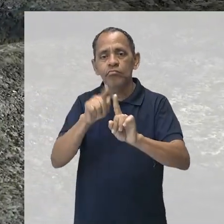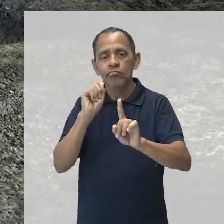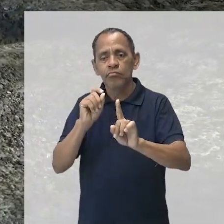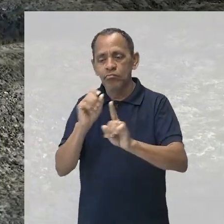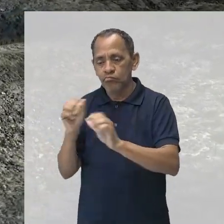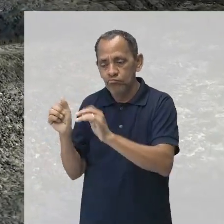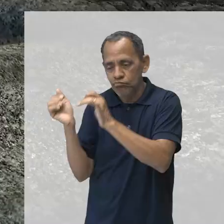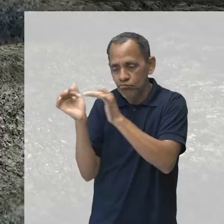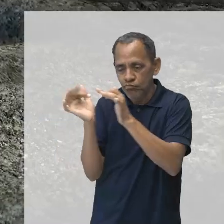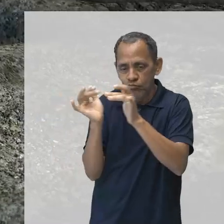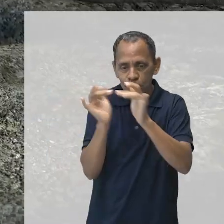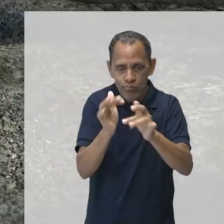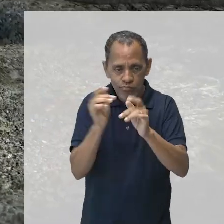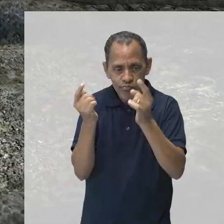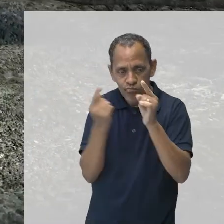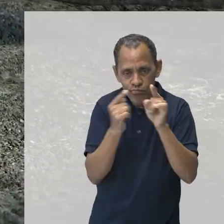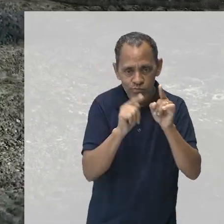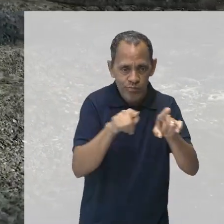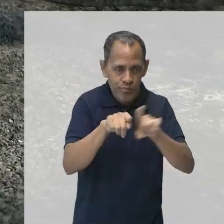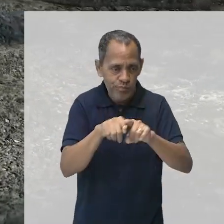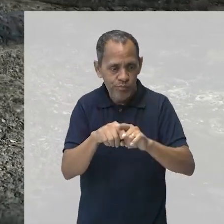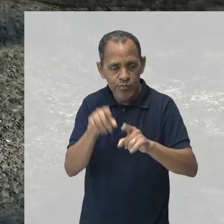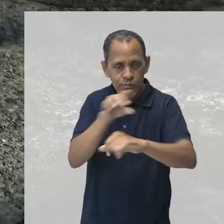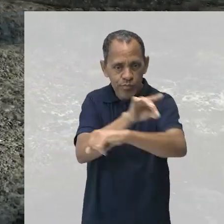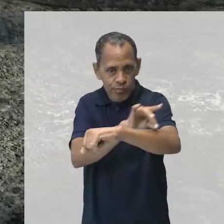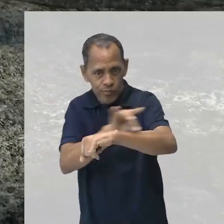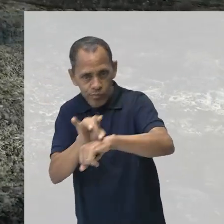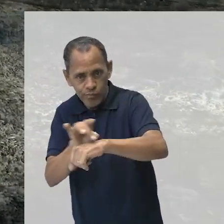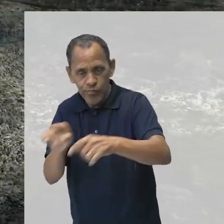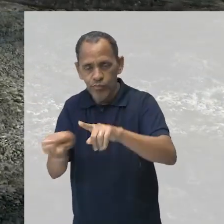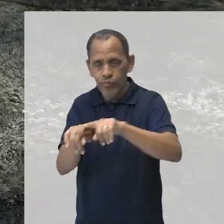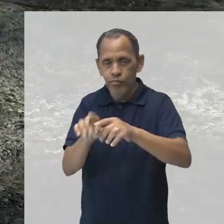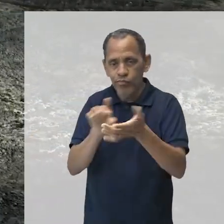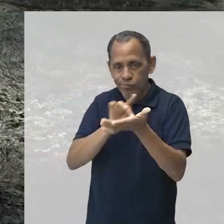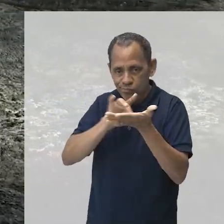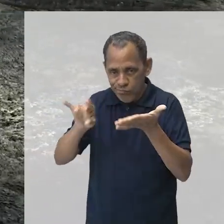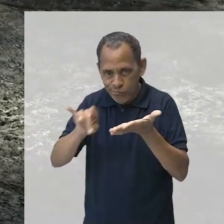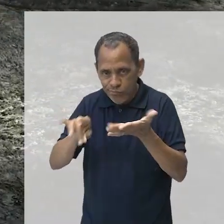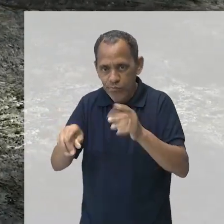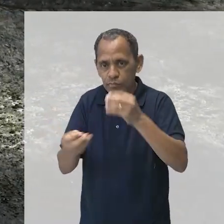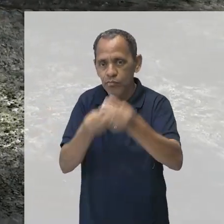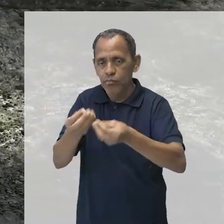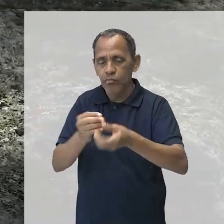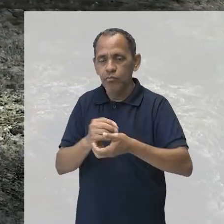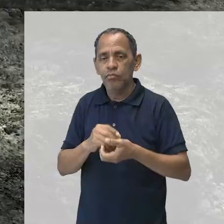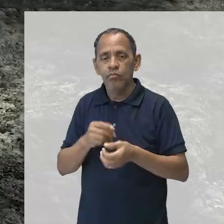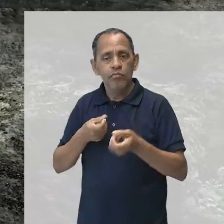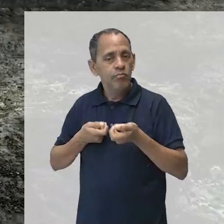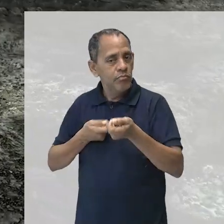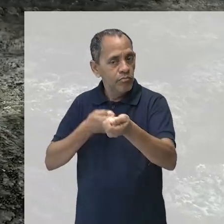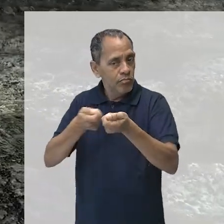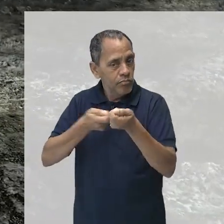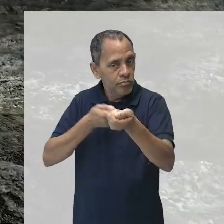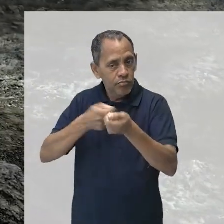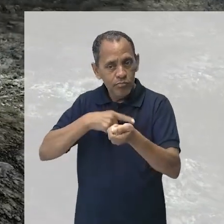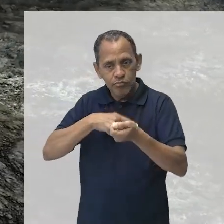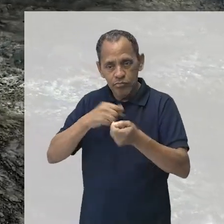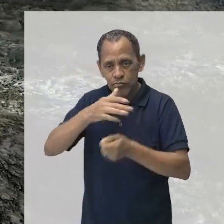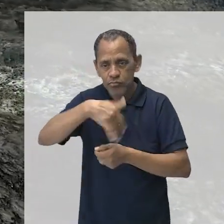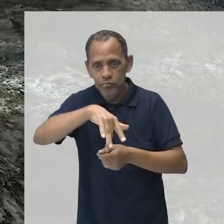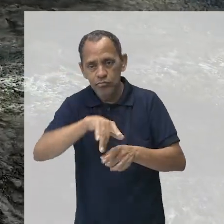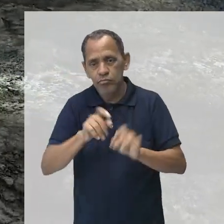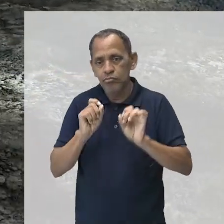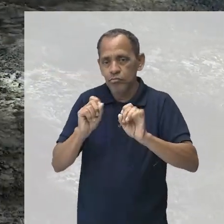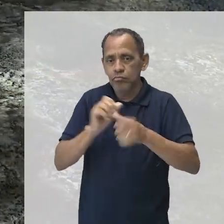e atacar o inimigo para que a gente consiga manter a posse dessa área, certo?